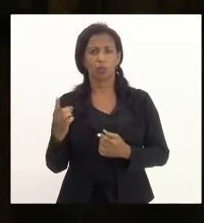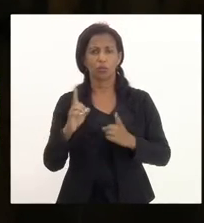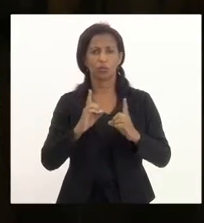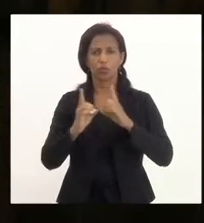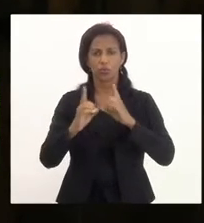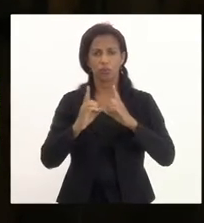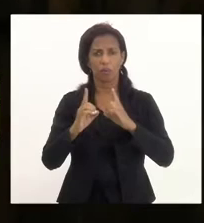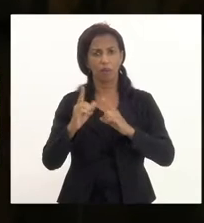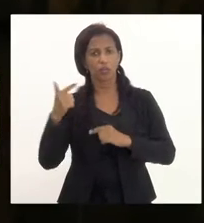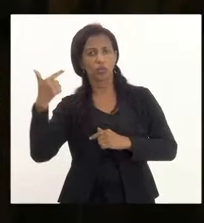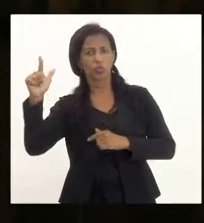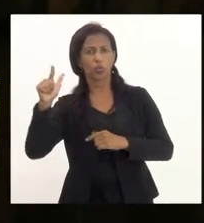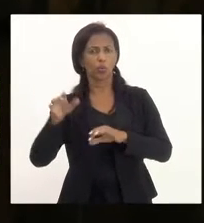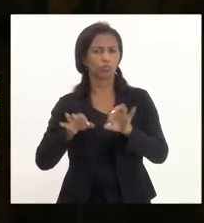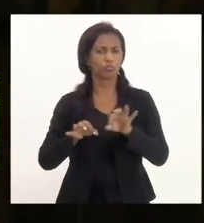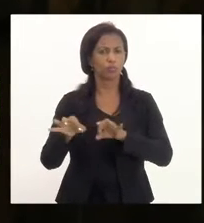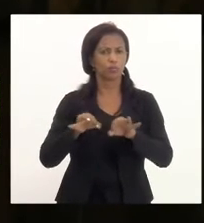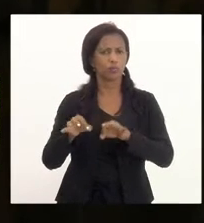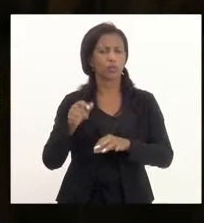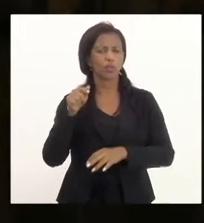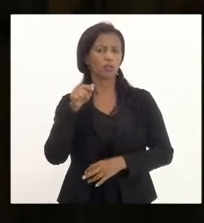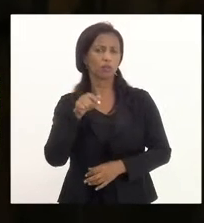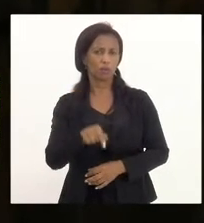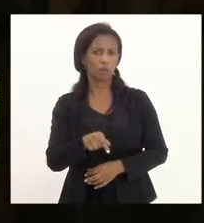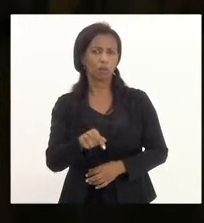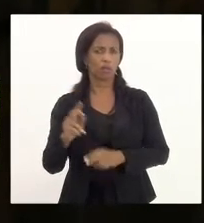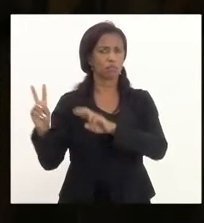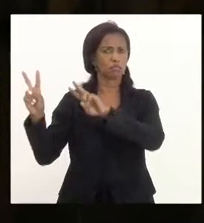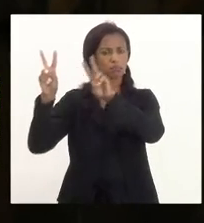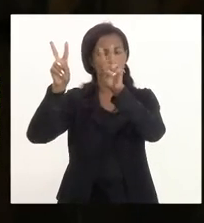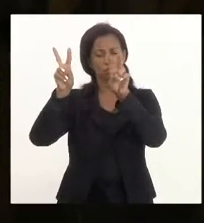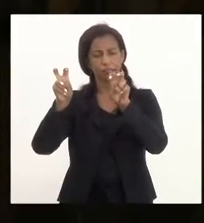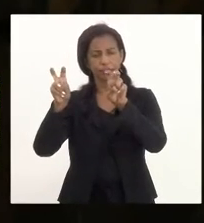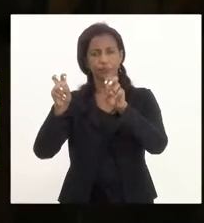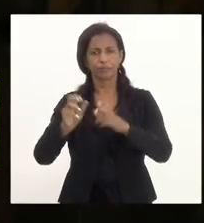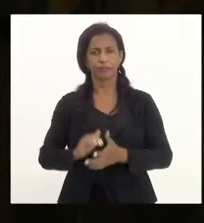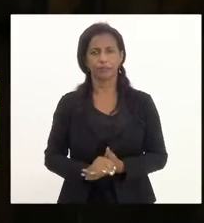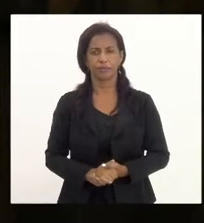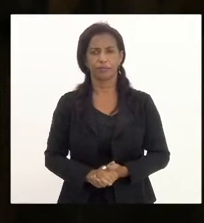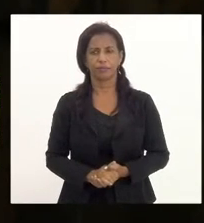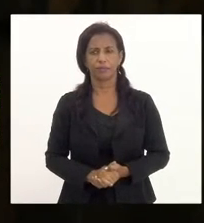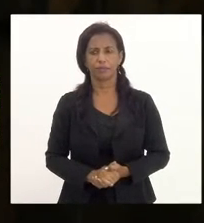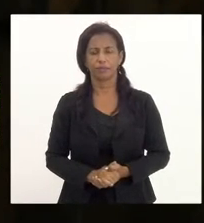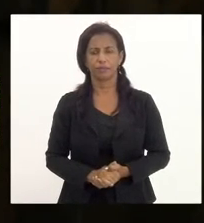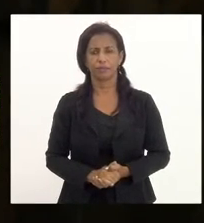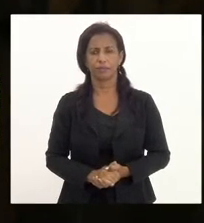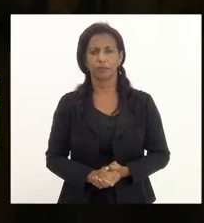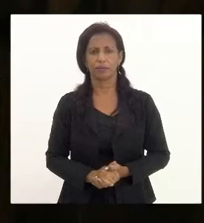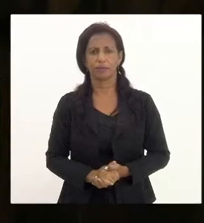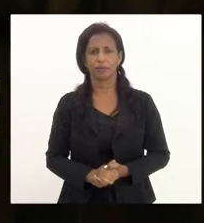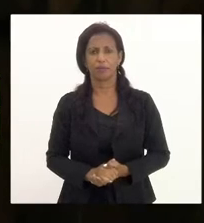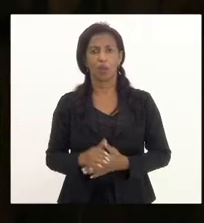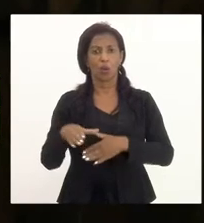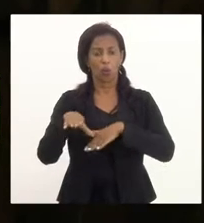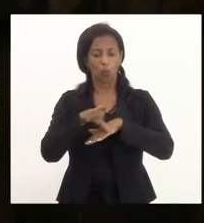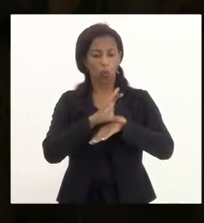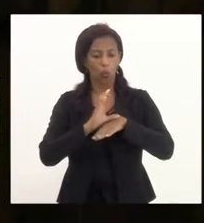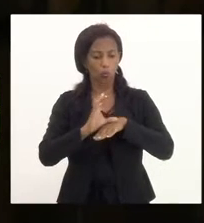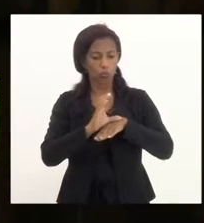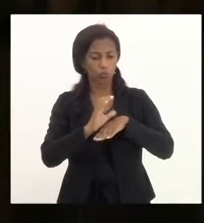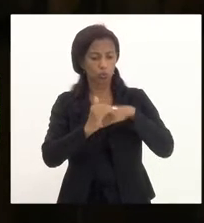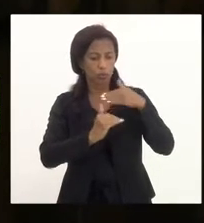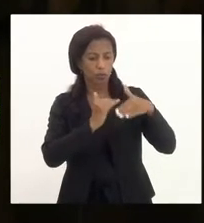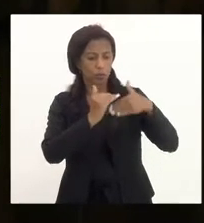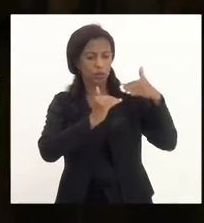debates que a gente vai fazer ao longo de outros projetos é sobre a a a constitucionaliza São